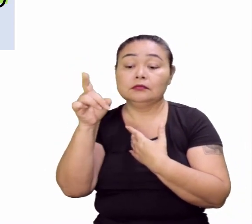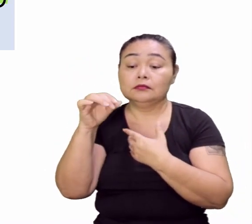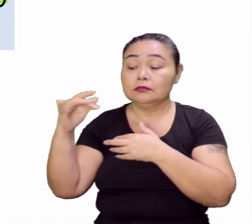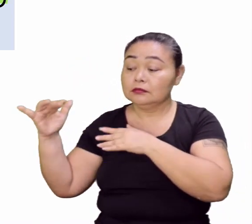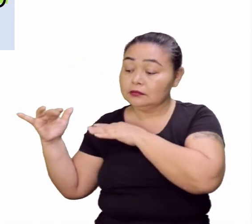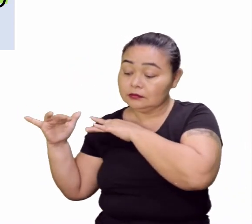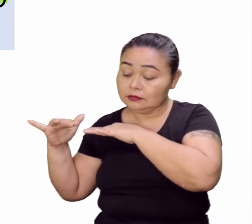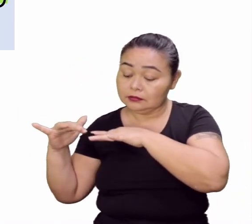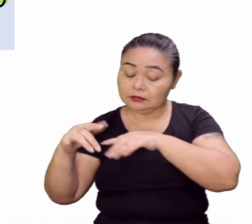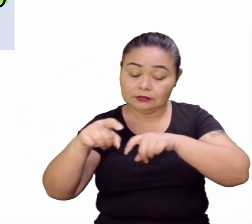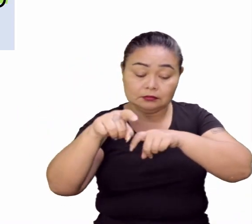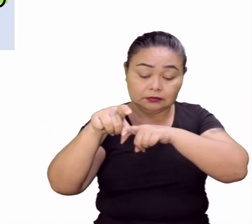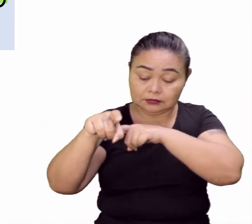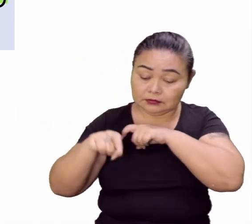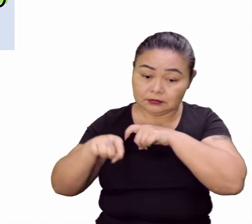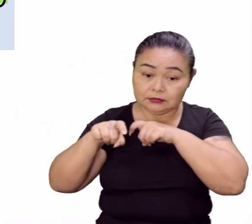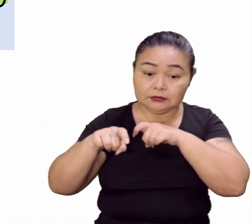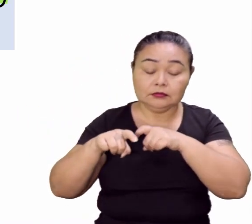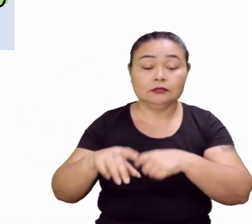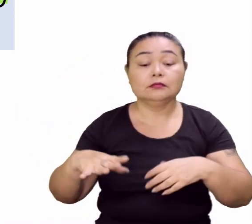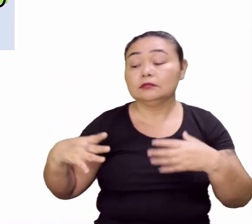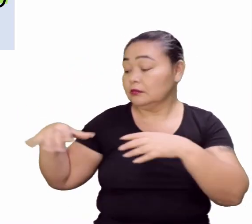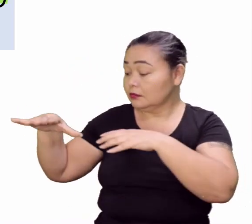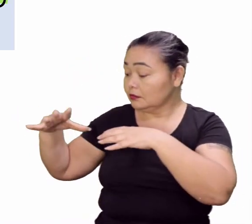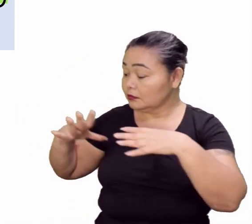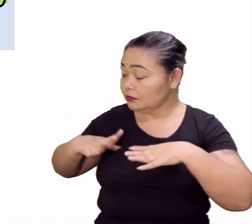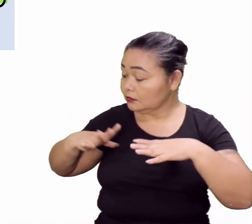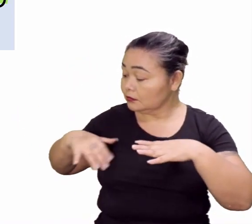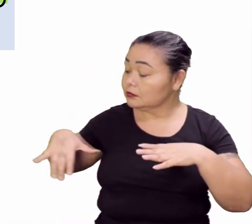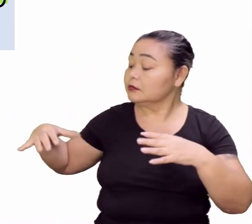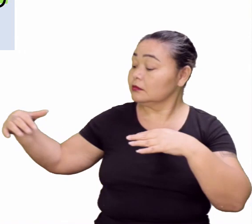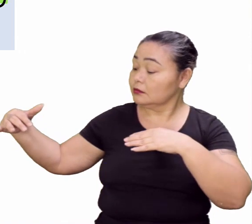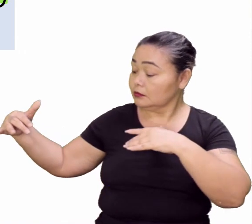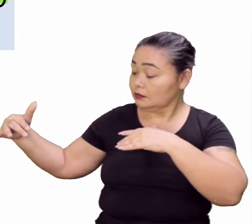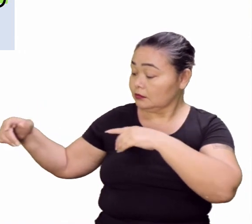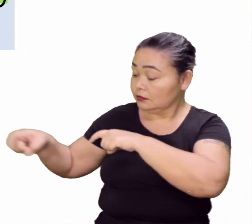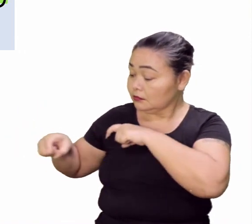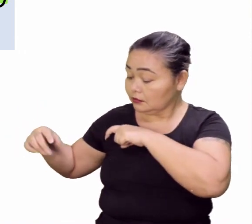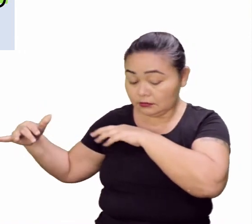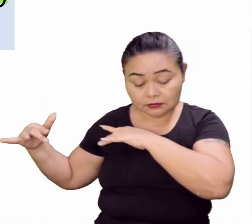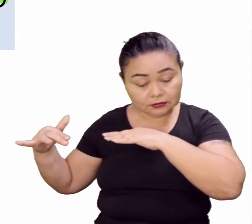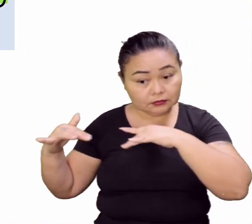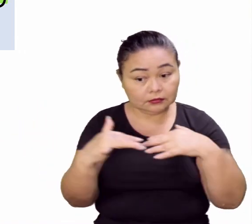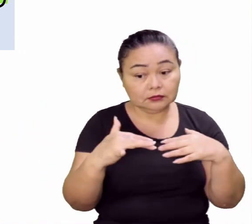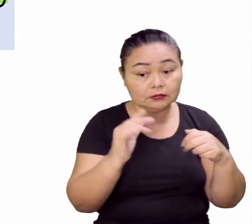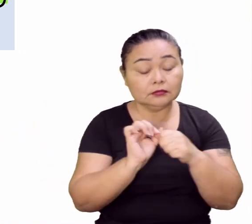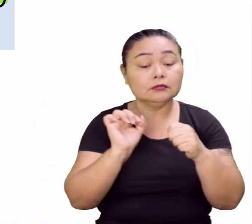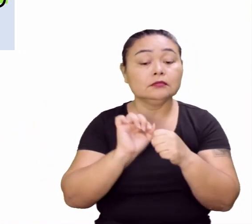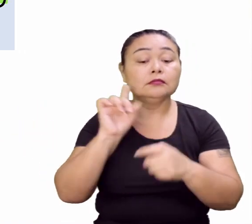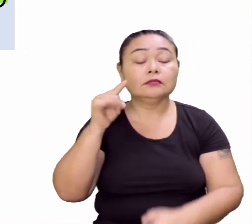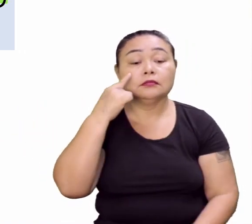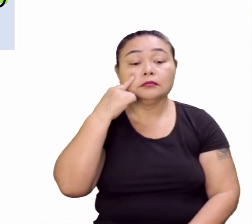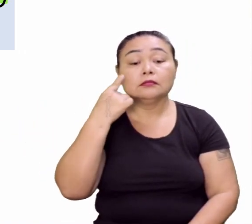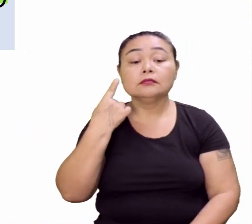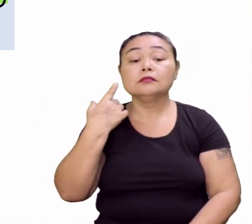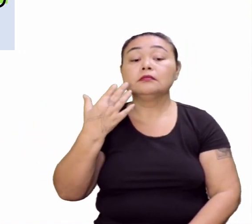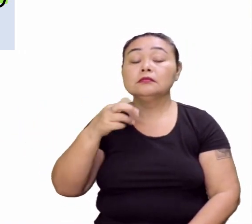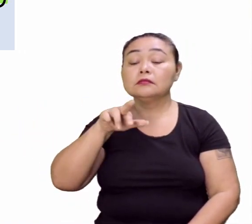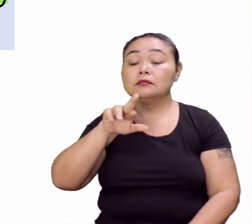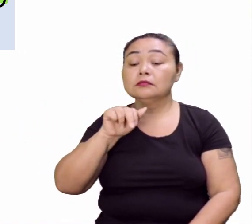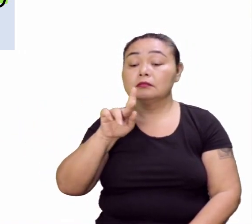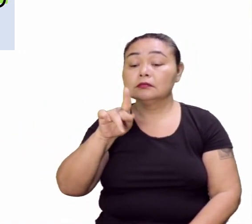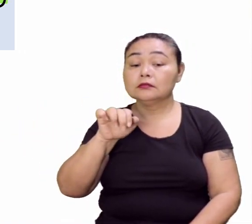êxodo rural ou migração campo-cidade. E aí a gente tem aí uma situação, fatores repulsivos